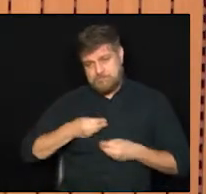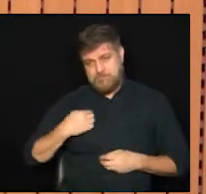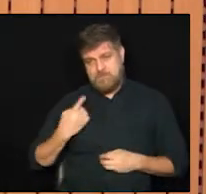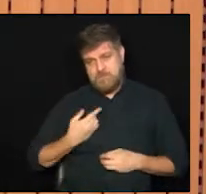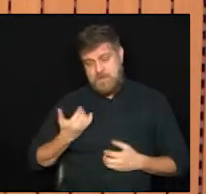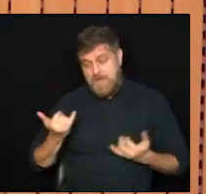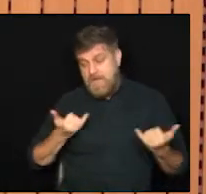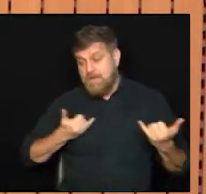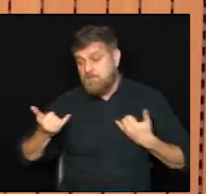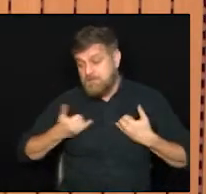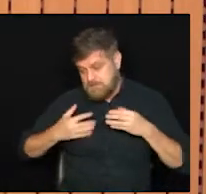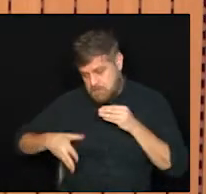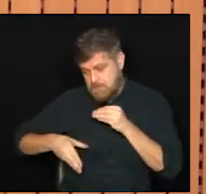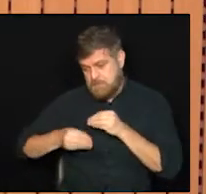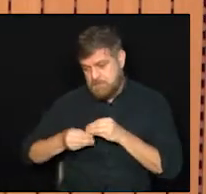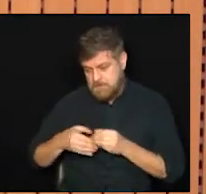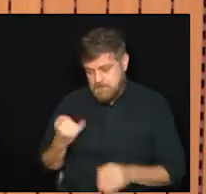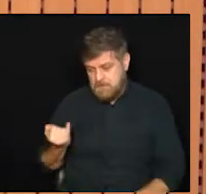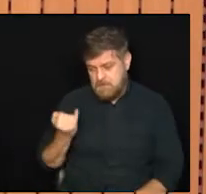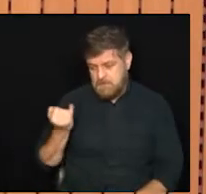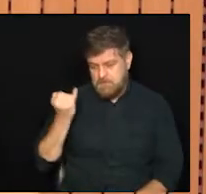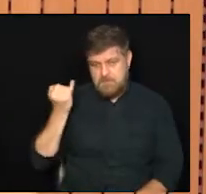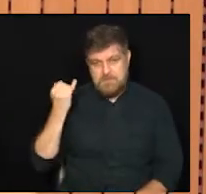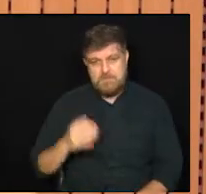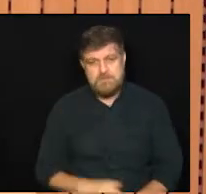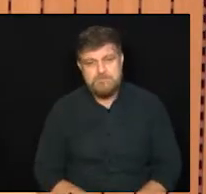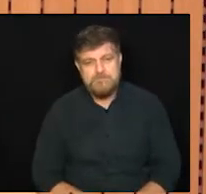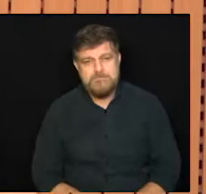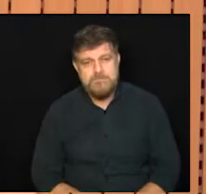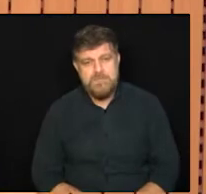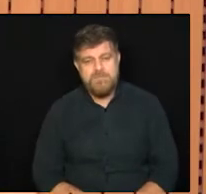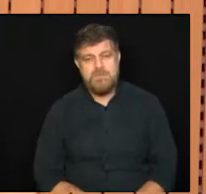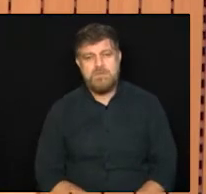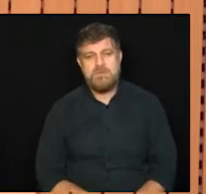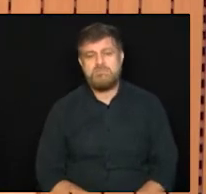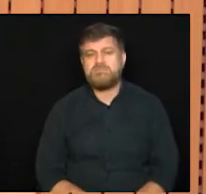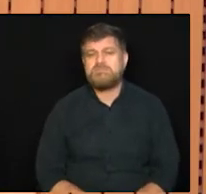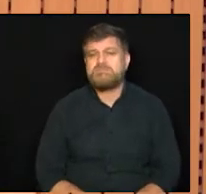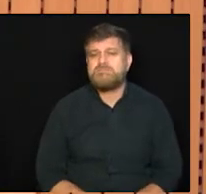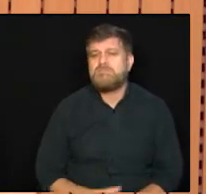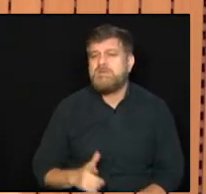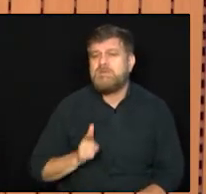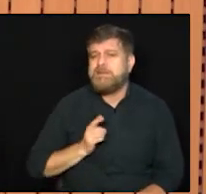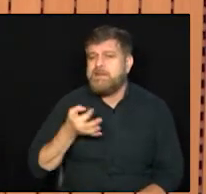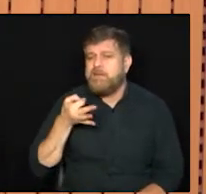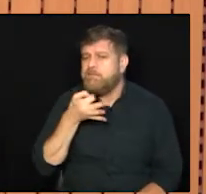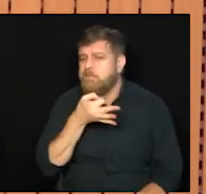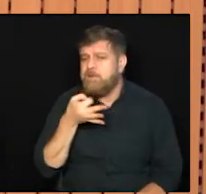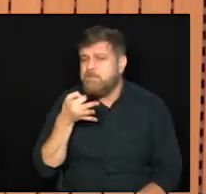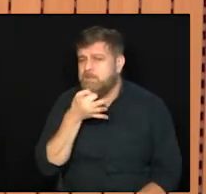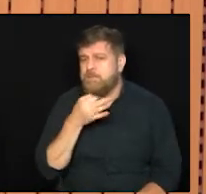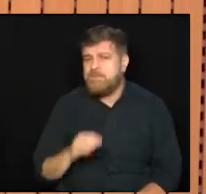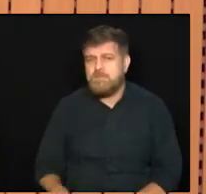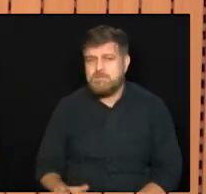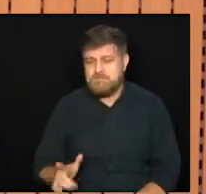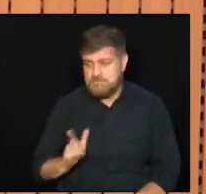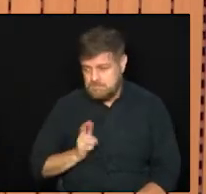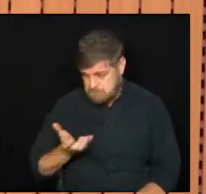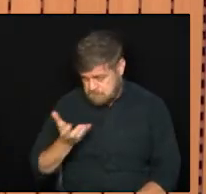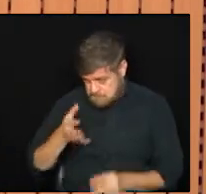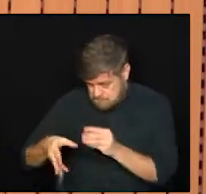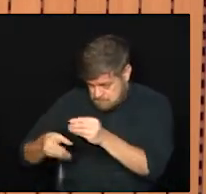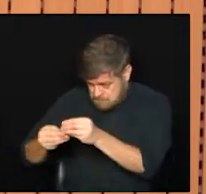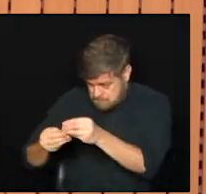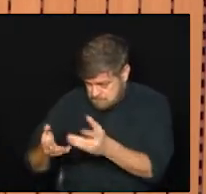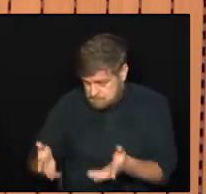será importante para nós. Tá bom? Então, não sei se o Vanderlei, o Antônio, quiser fazer comentário em cima